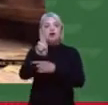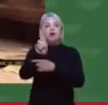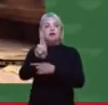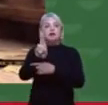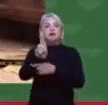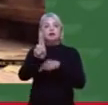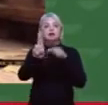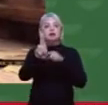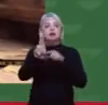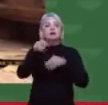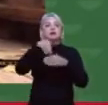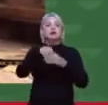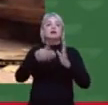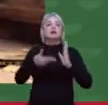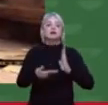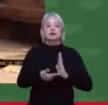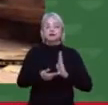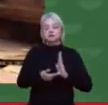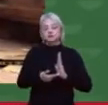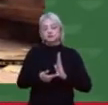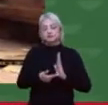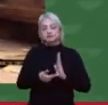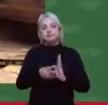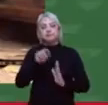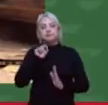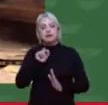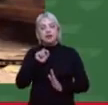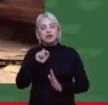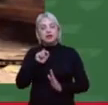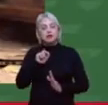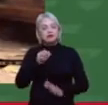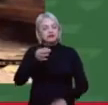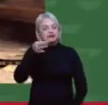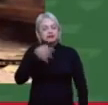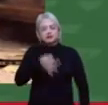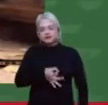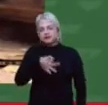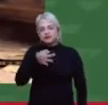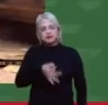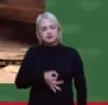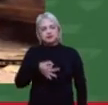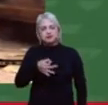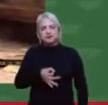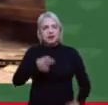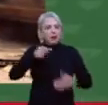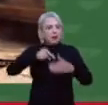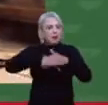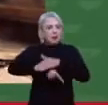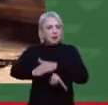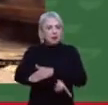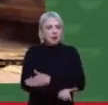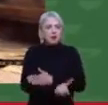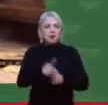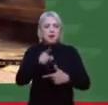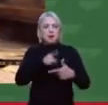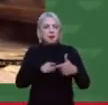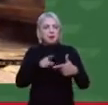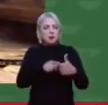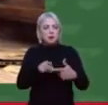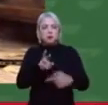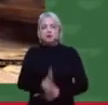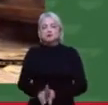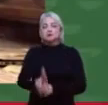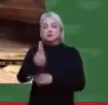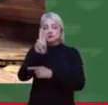representado na Câmara dos Deputados. Isso vai, com certeza, aprofundar a crise de